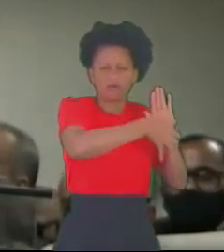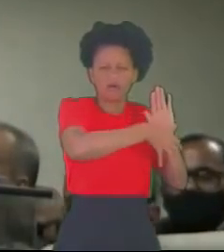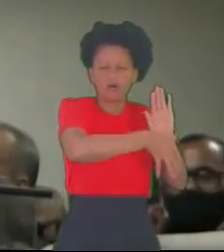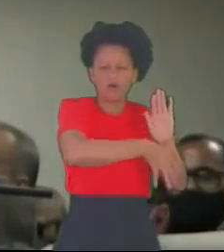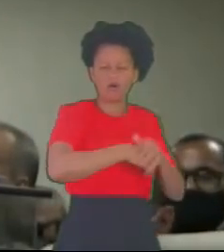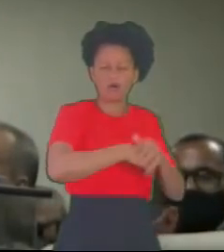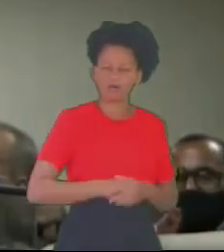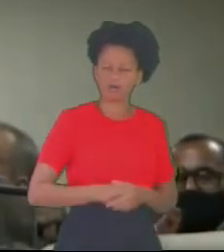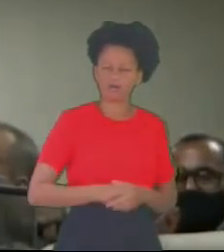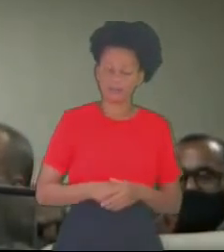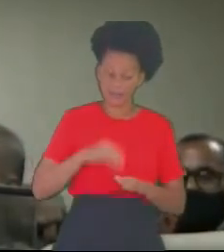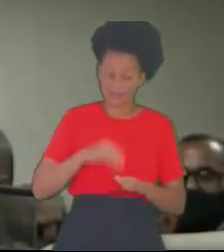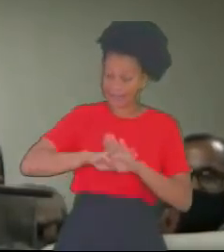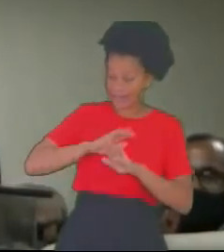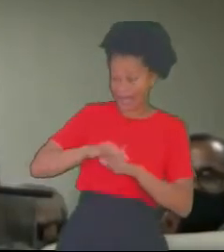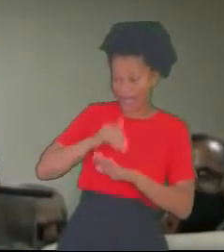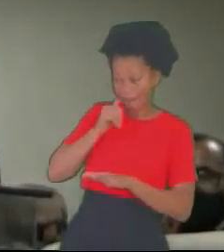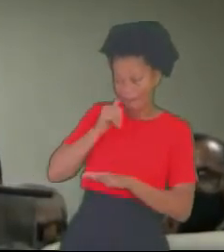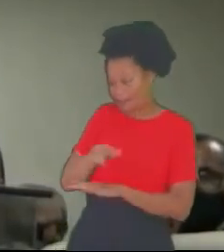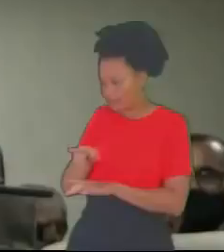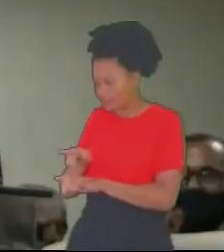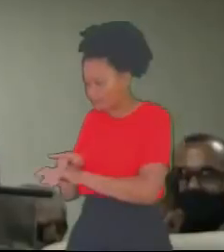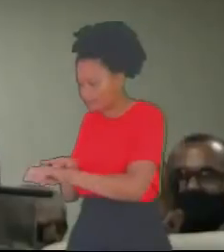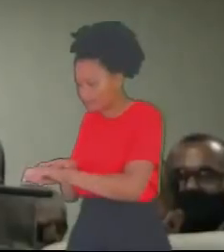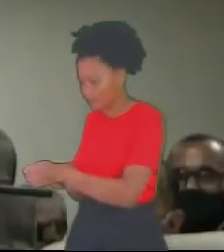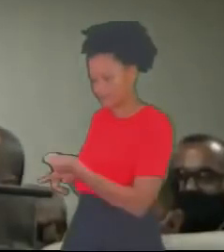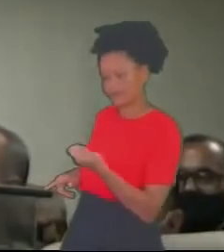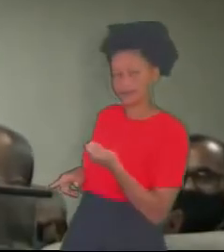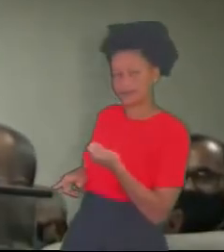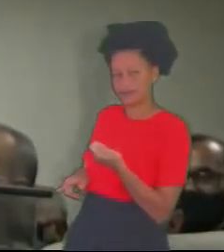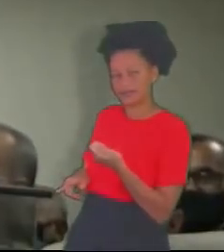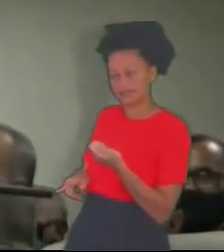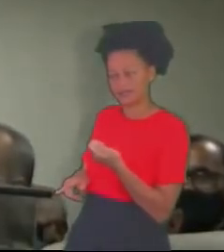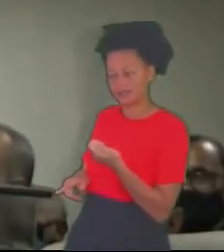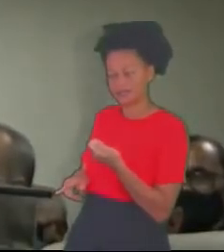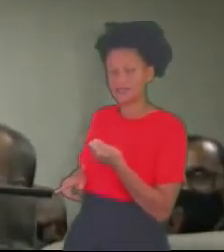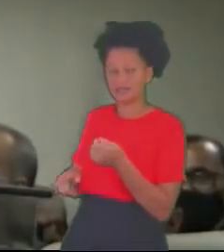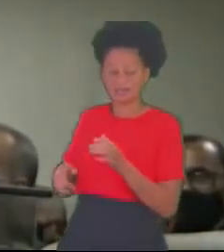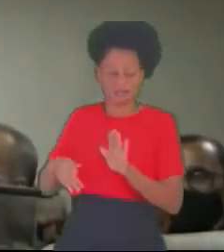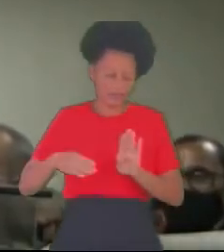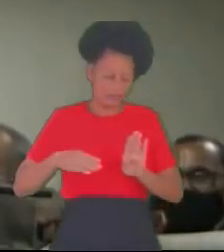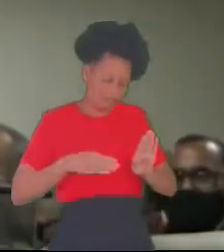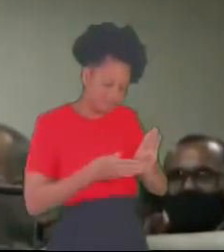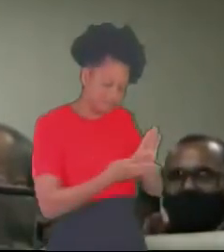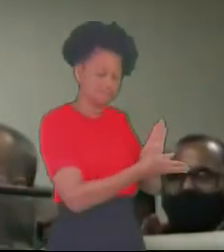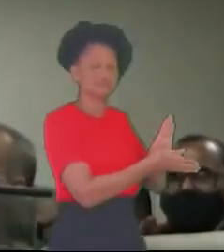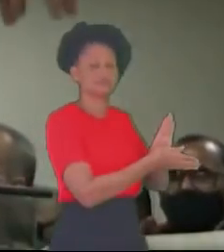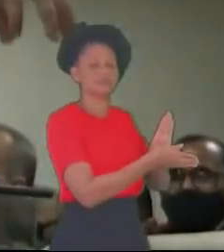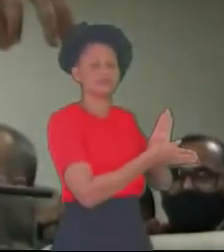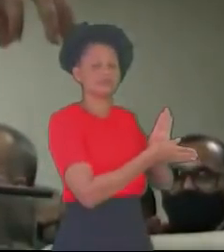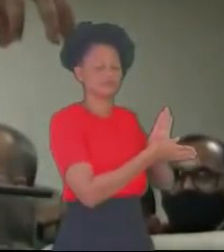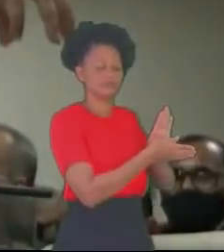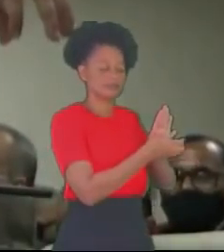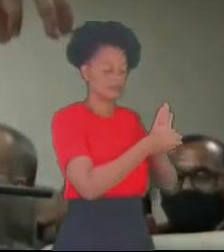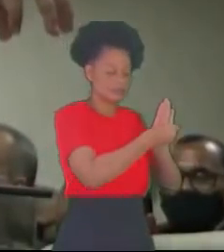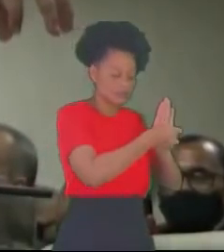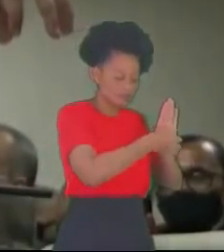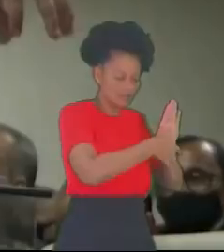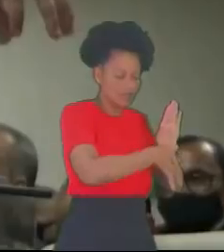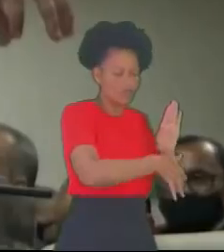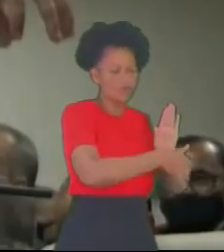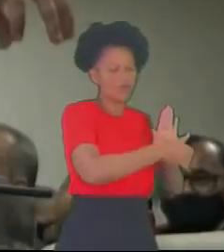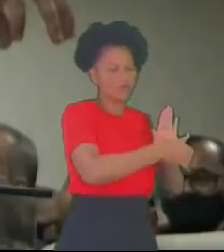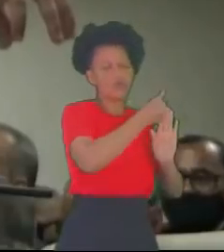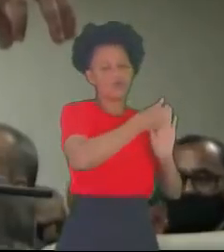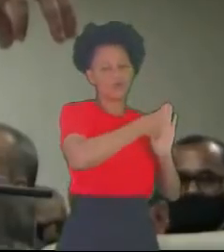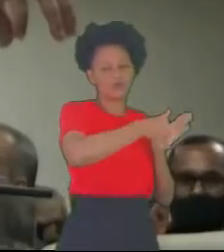Quem abriu foi ela. Mas para ela abrir, primeiro ele teve que meter a mão e derramar o quê? Mirra.